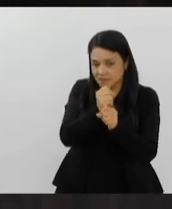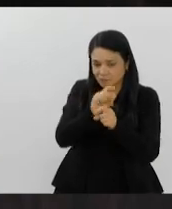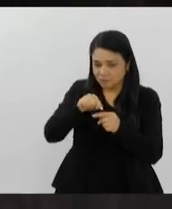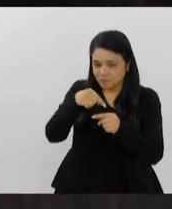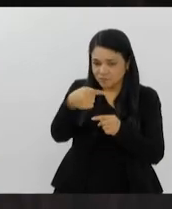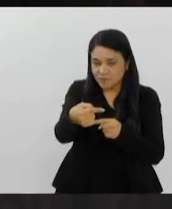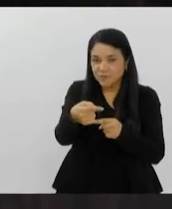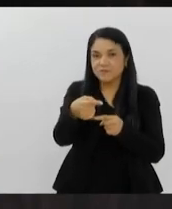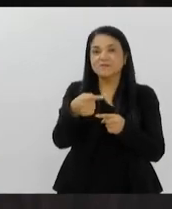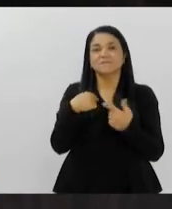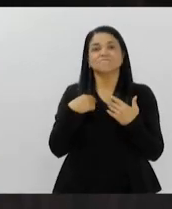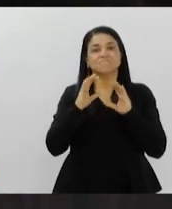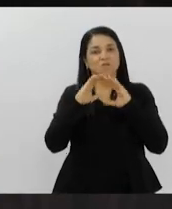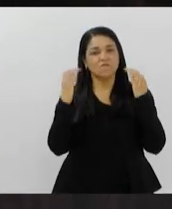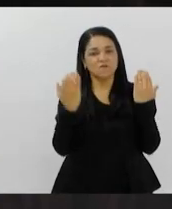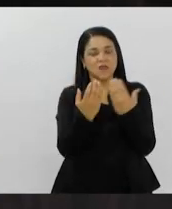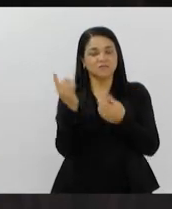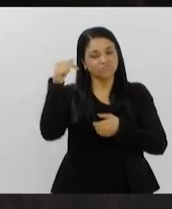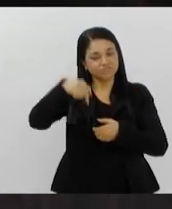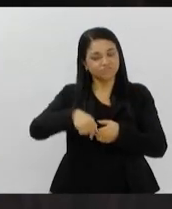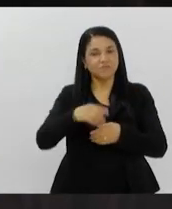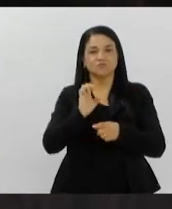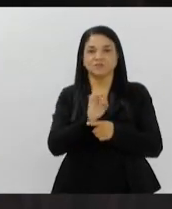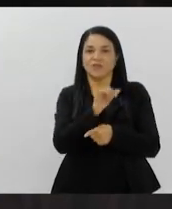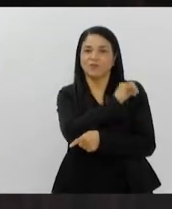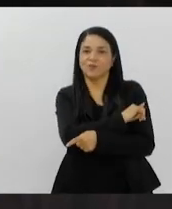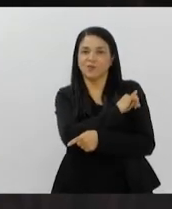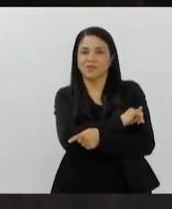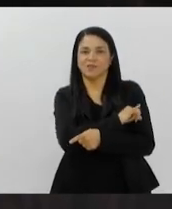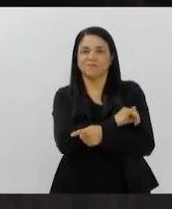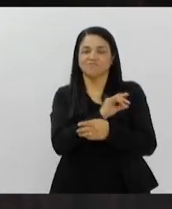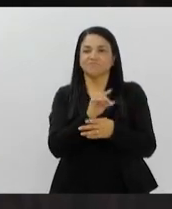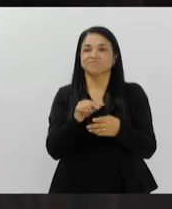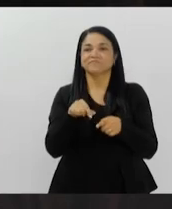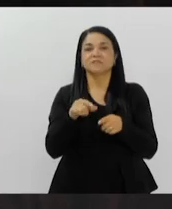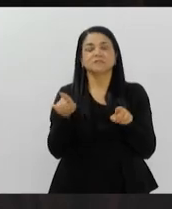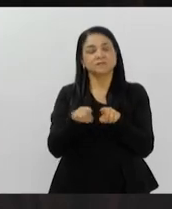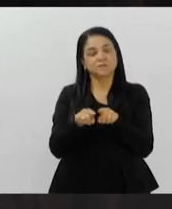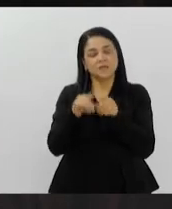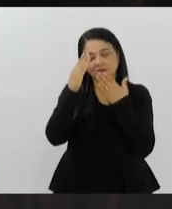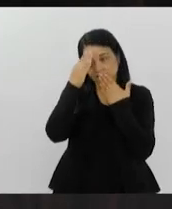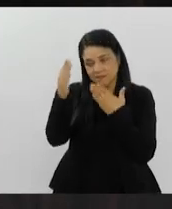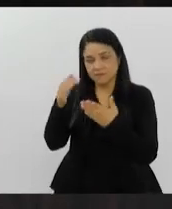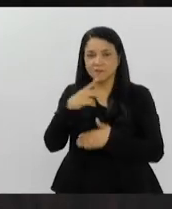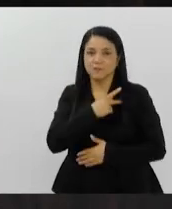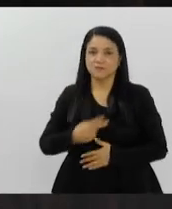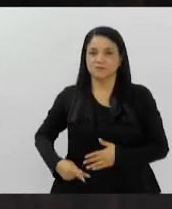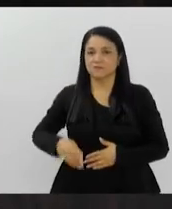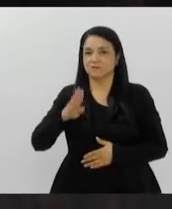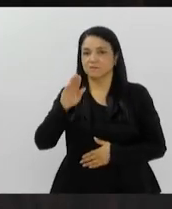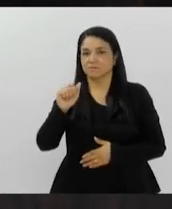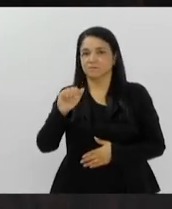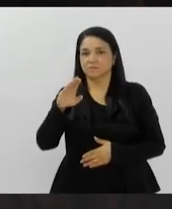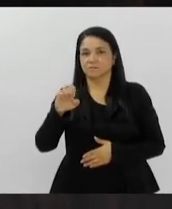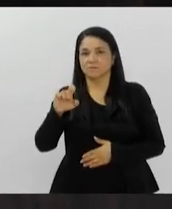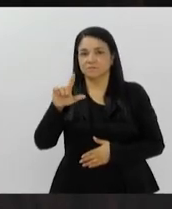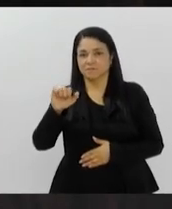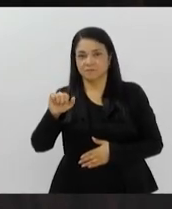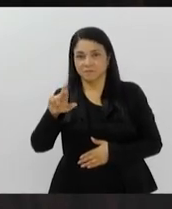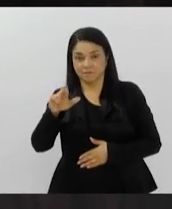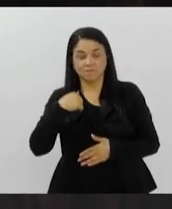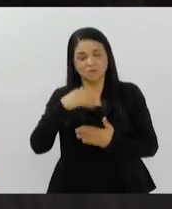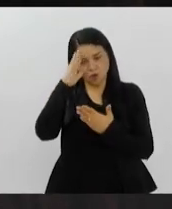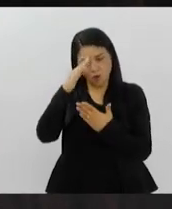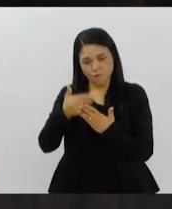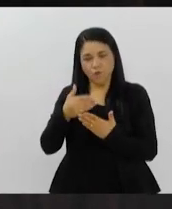uma vez. Eu agradeço esse time aqui e mais o presidente Bacelar, que confiou na minha palavra, confiou na